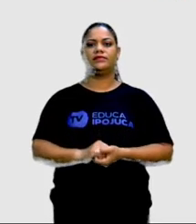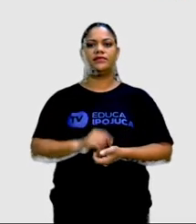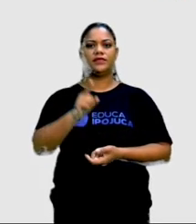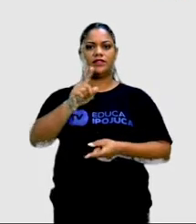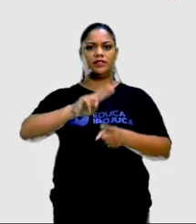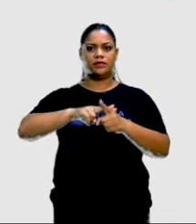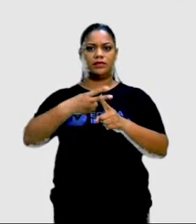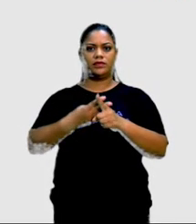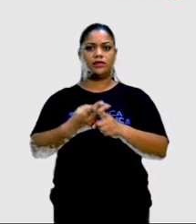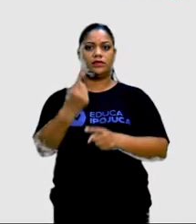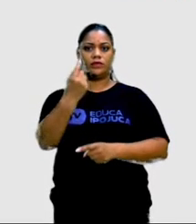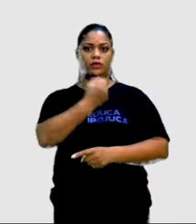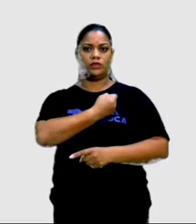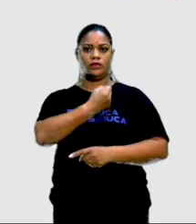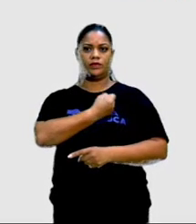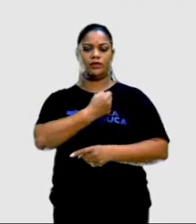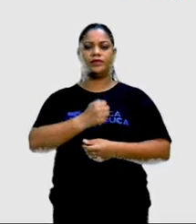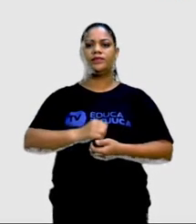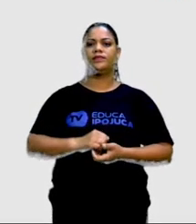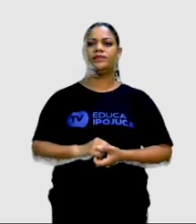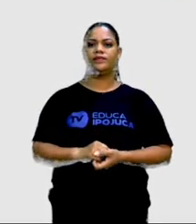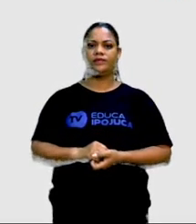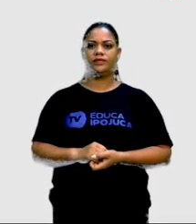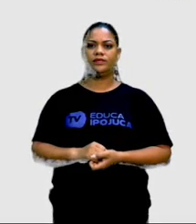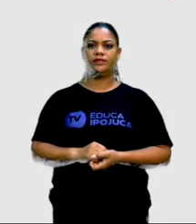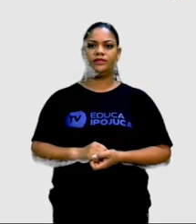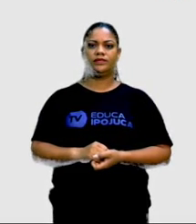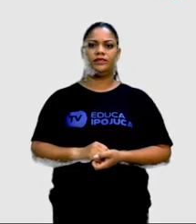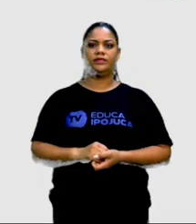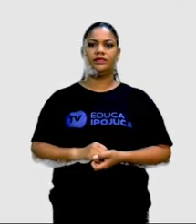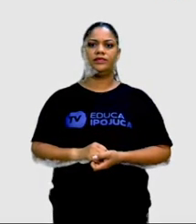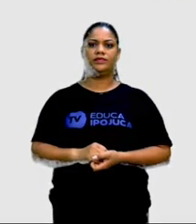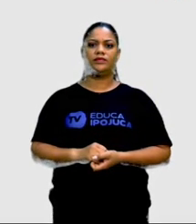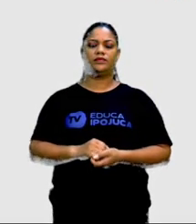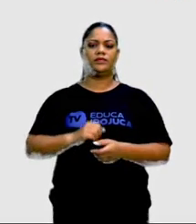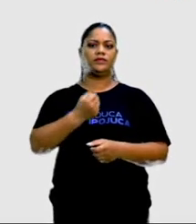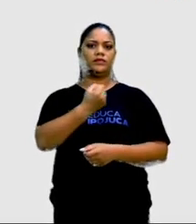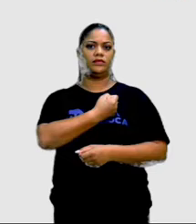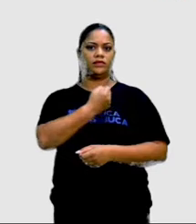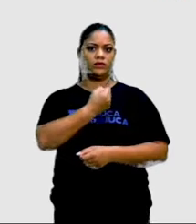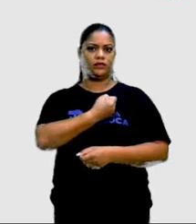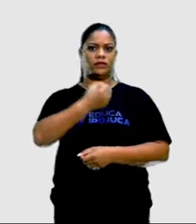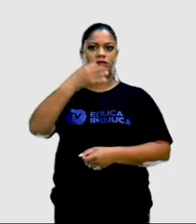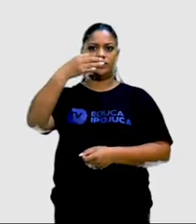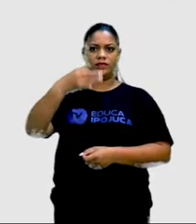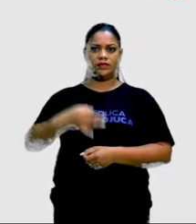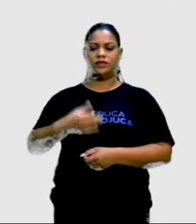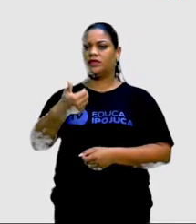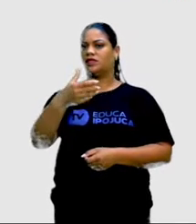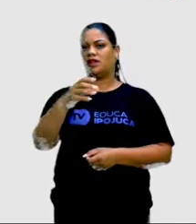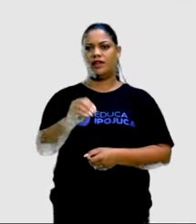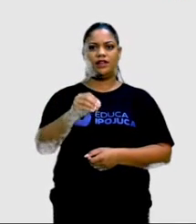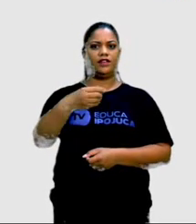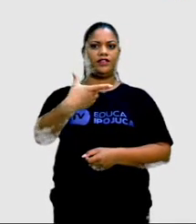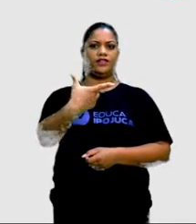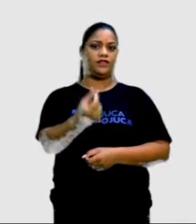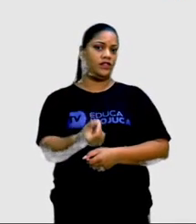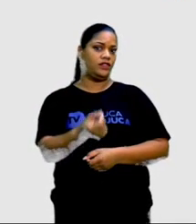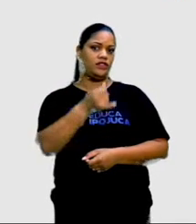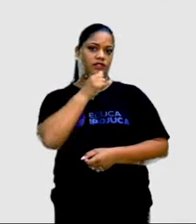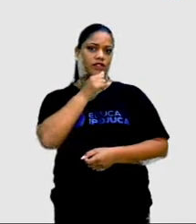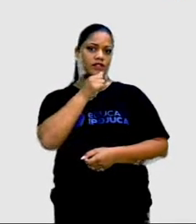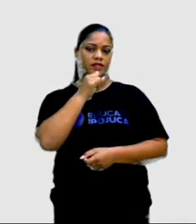você multiplica um número, e esse número, ele dá um número arredondado, como 10,